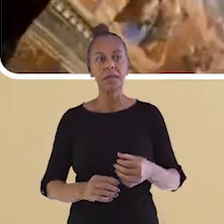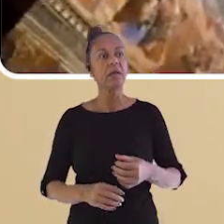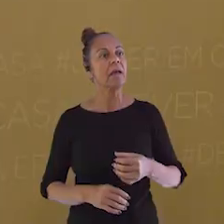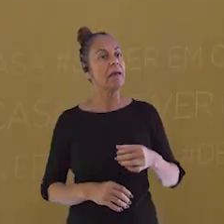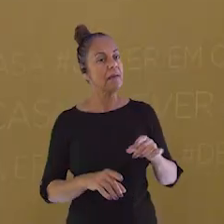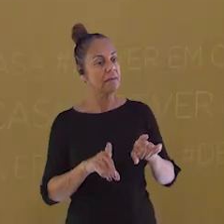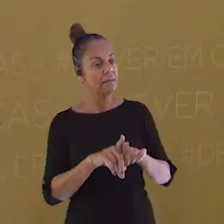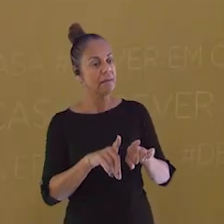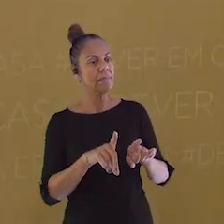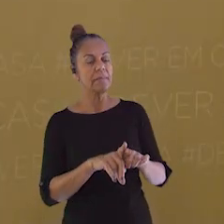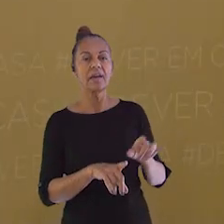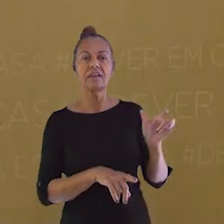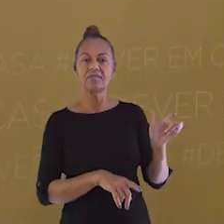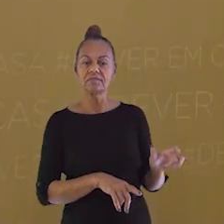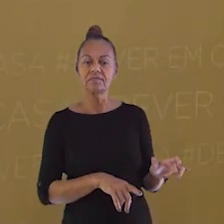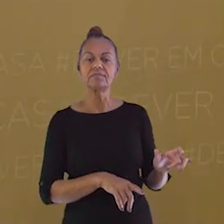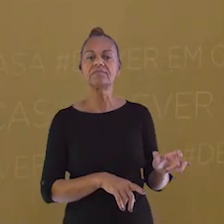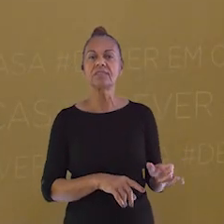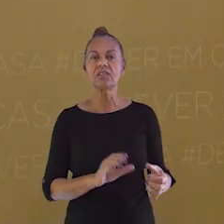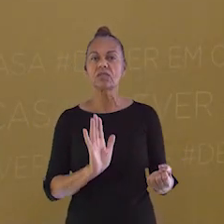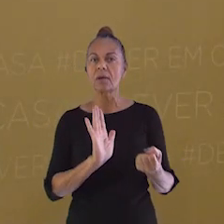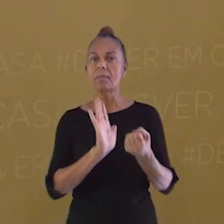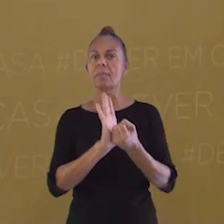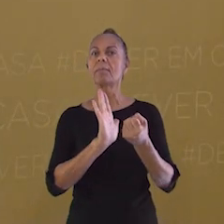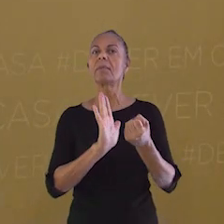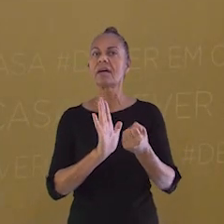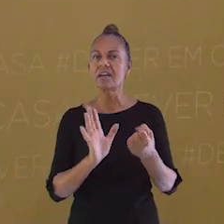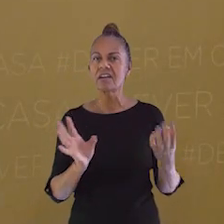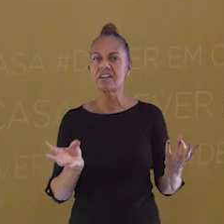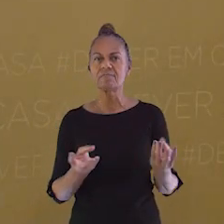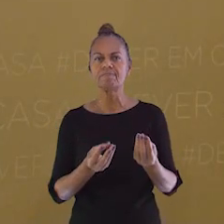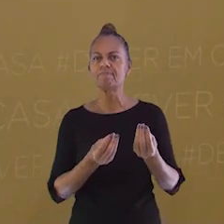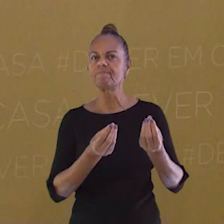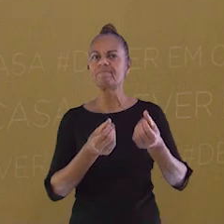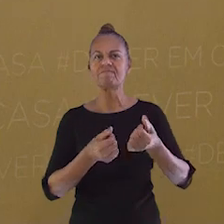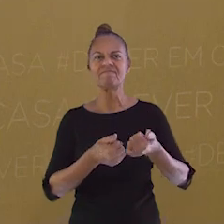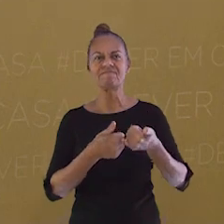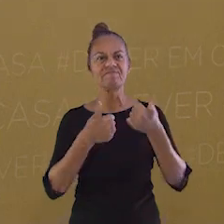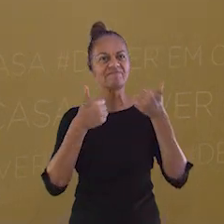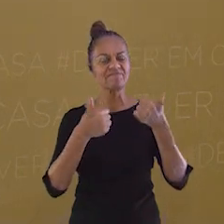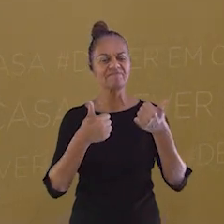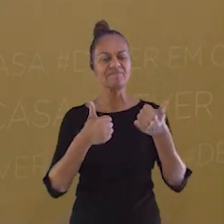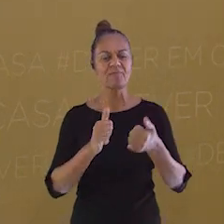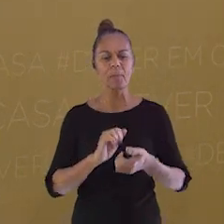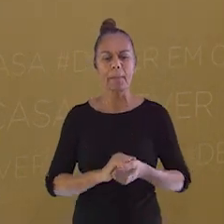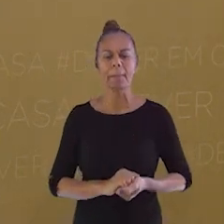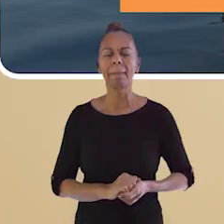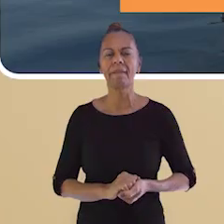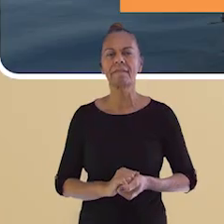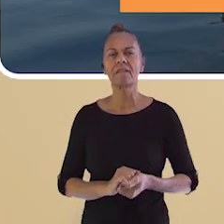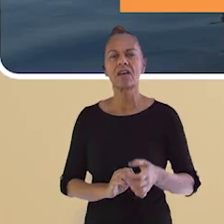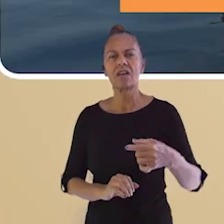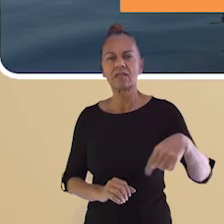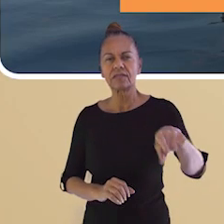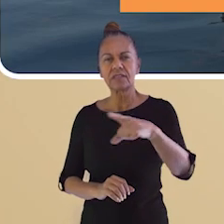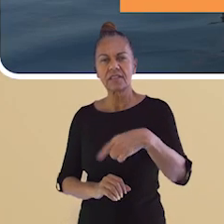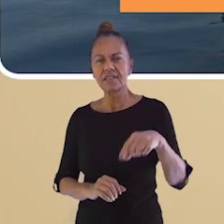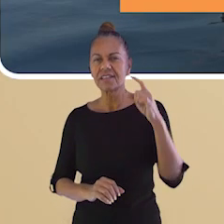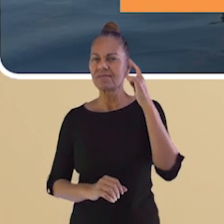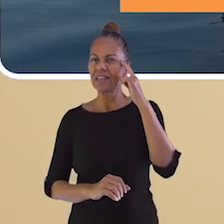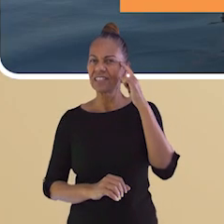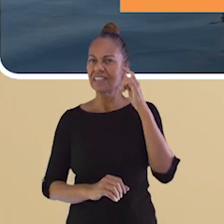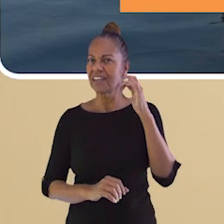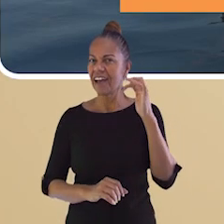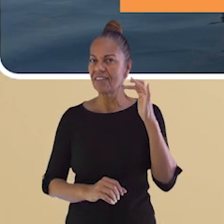altura. Enfim, Michelangelo foi outro gênio que deixou um legado muito rico. Vocês imaginavam